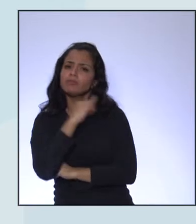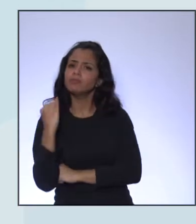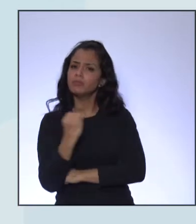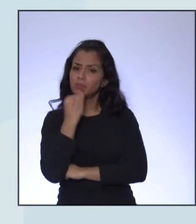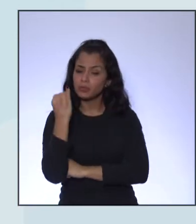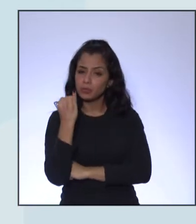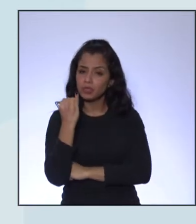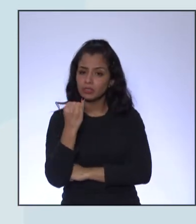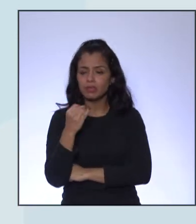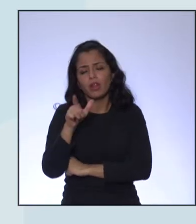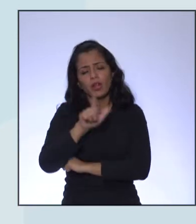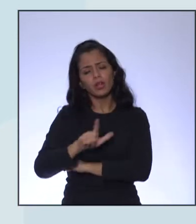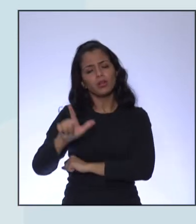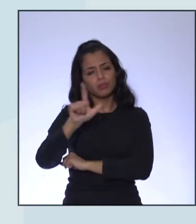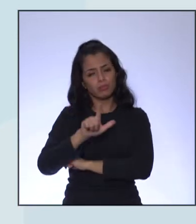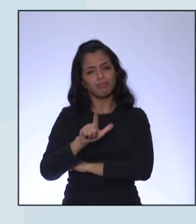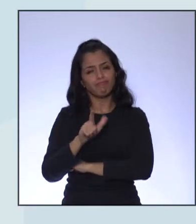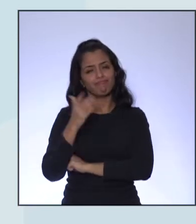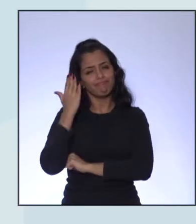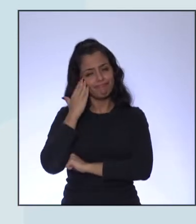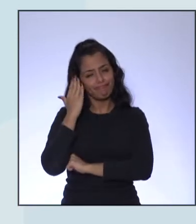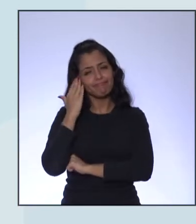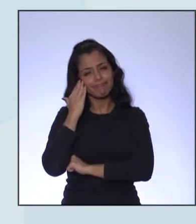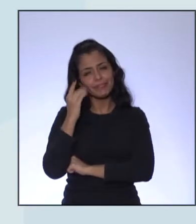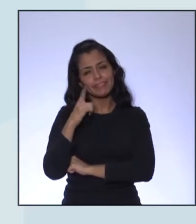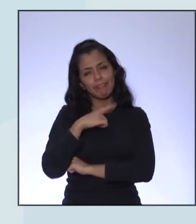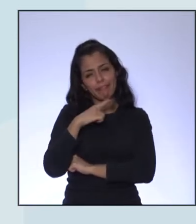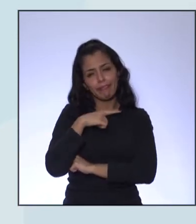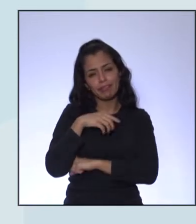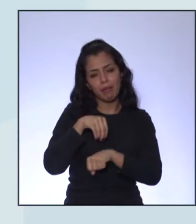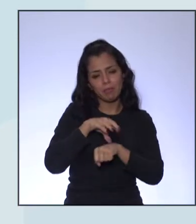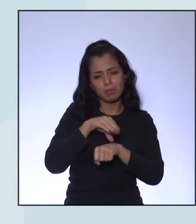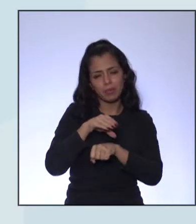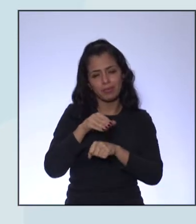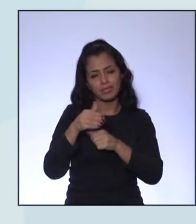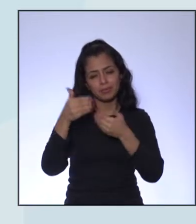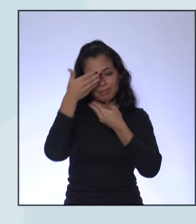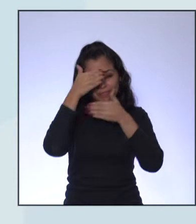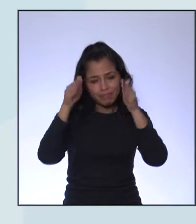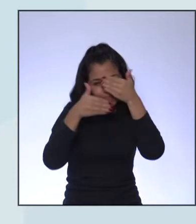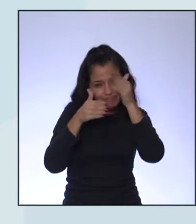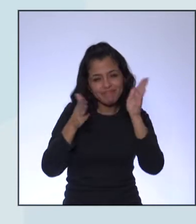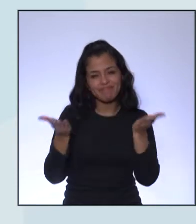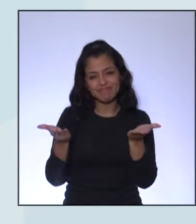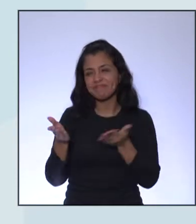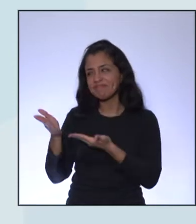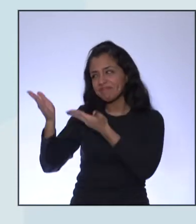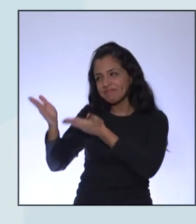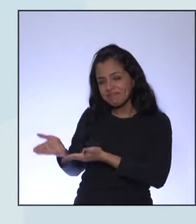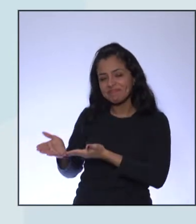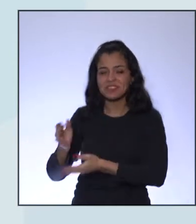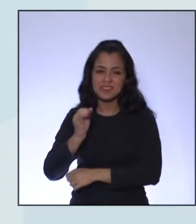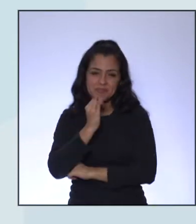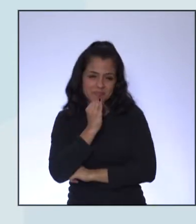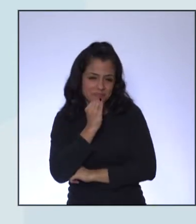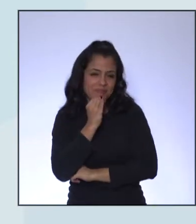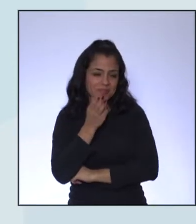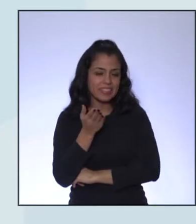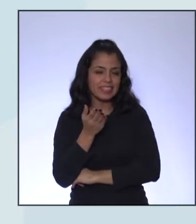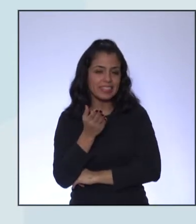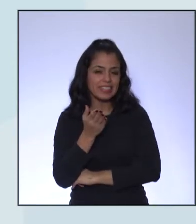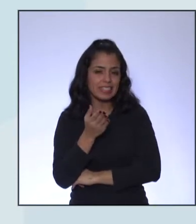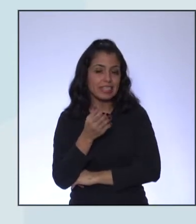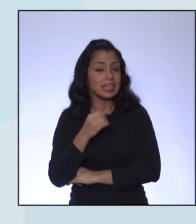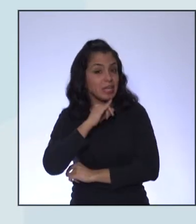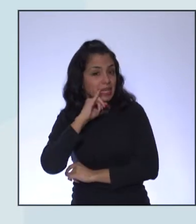fundamental. Claro, a gente sabe que aqui eu já dei vários spoilers, a Roberta também deu alguns spoilers de qual a importância do projeto de vida para o